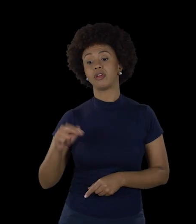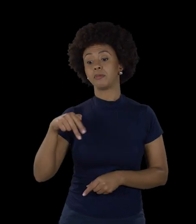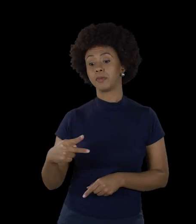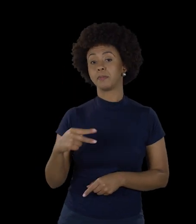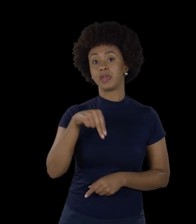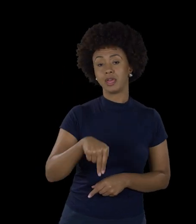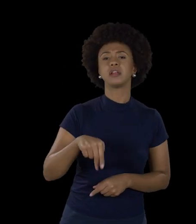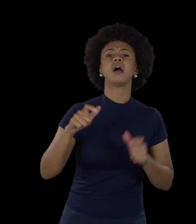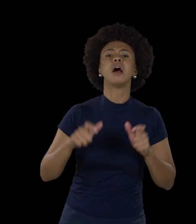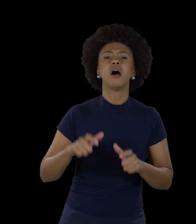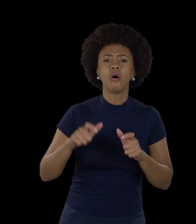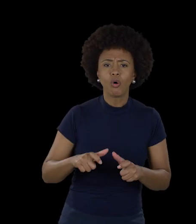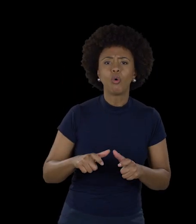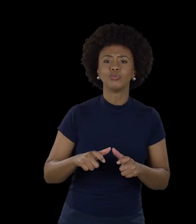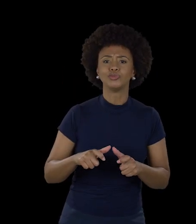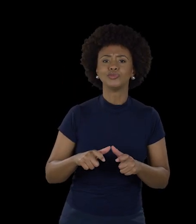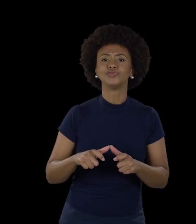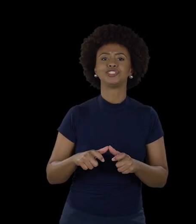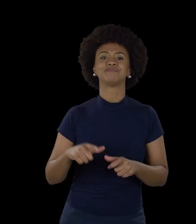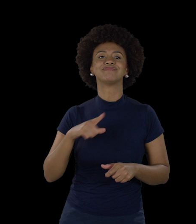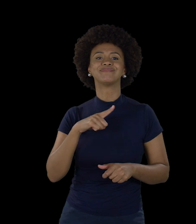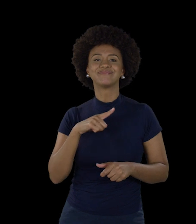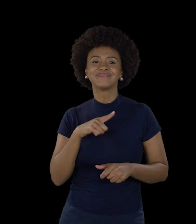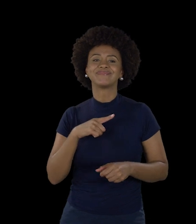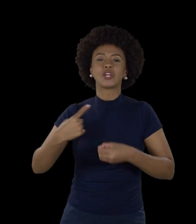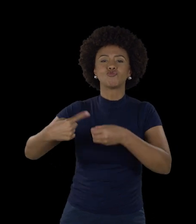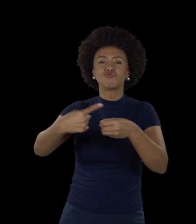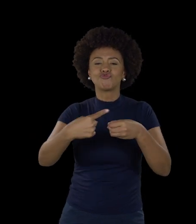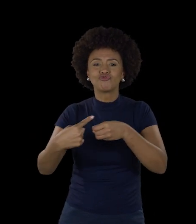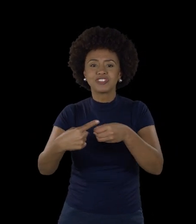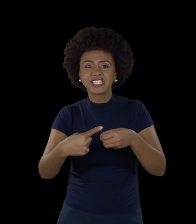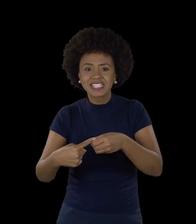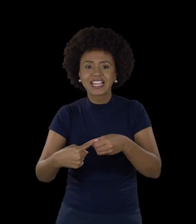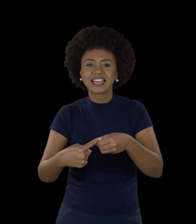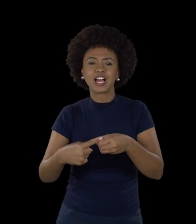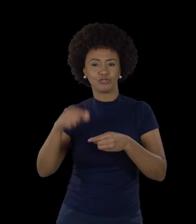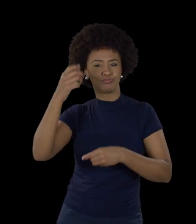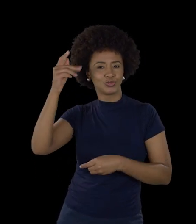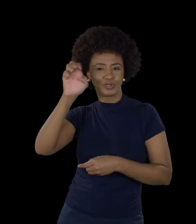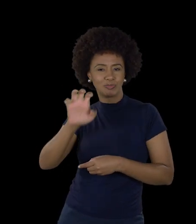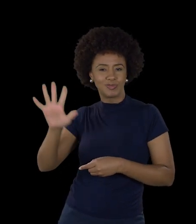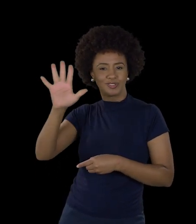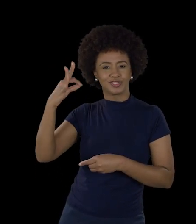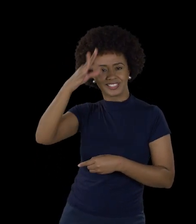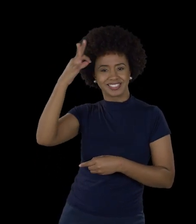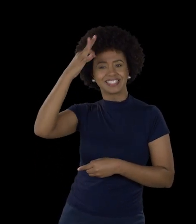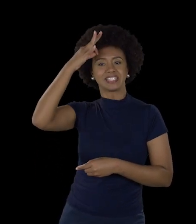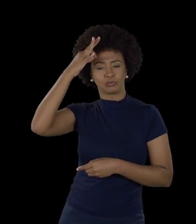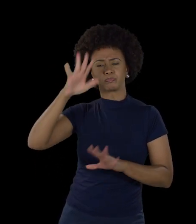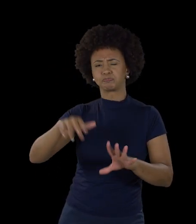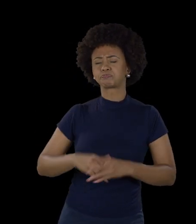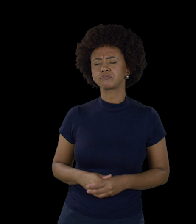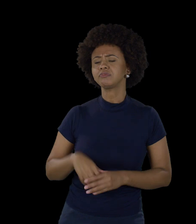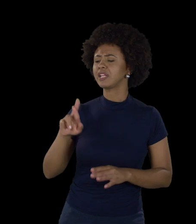Freire. Mas vamos ver exatamente o que é uma RPPN e quais suas funções. As RPPNs